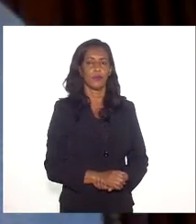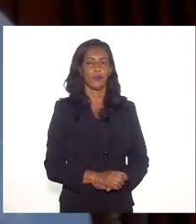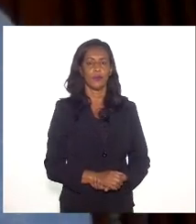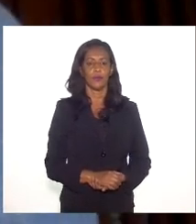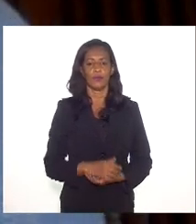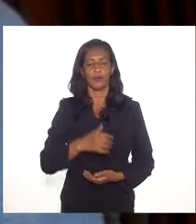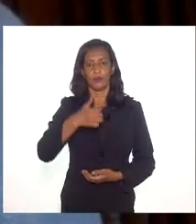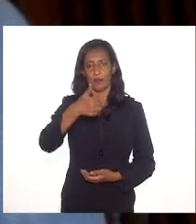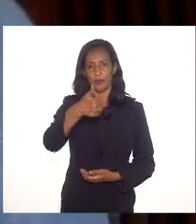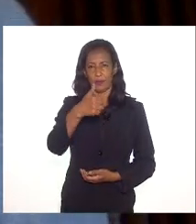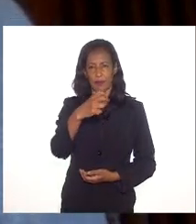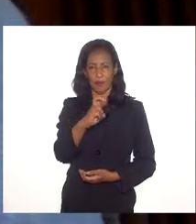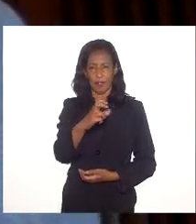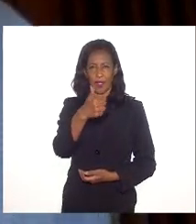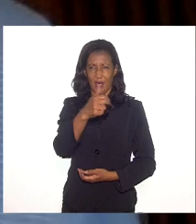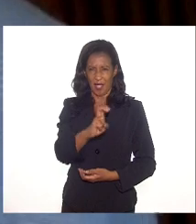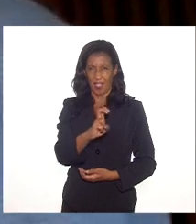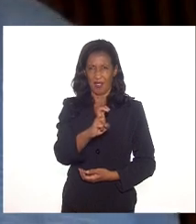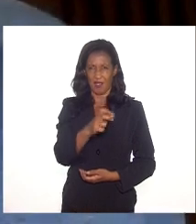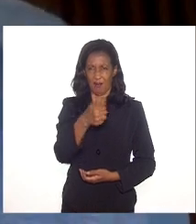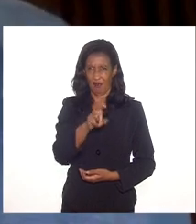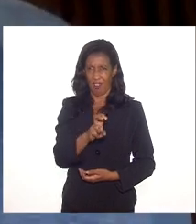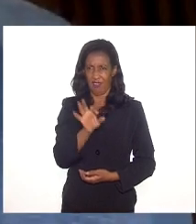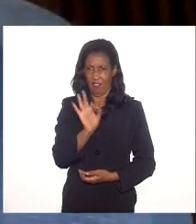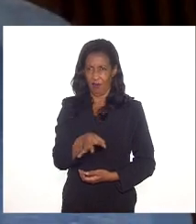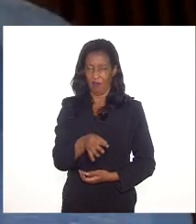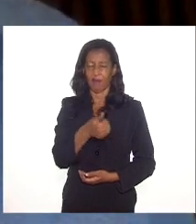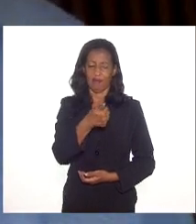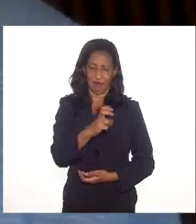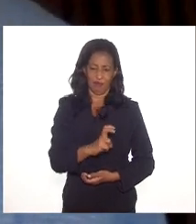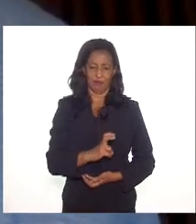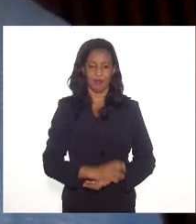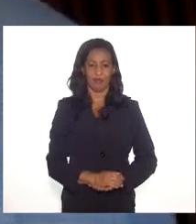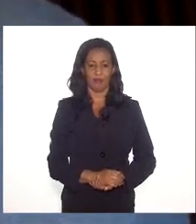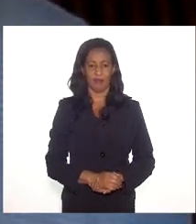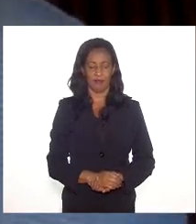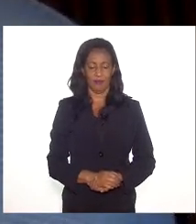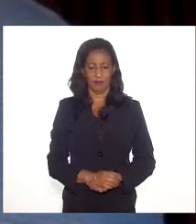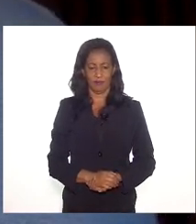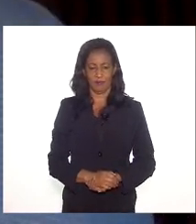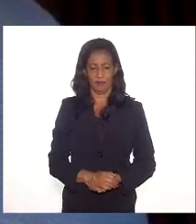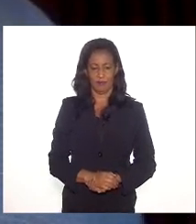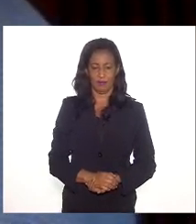15, agora é o 15, né? Me perdi aqui, não.